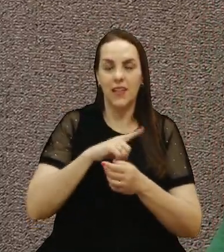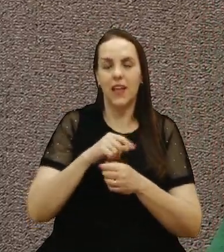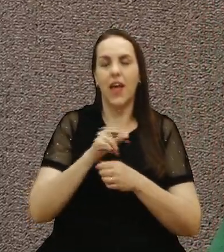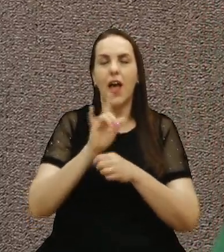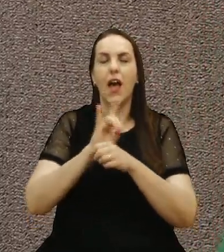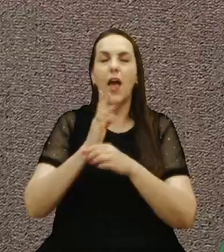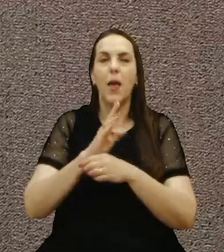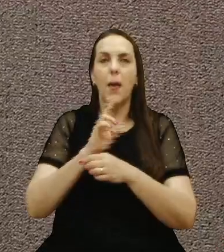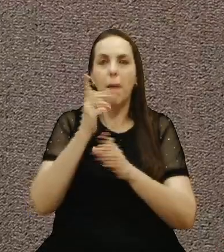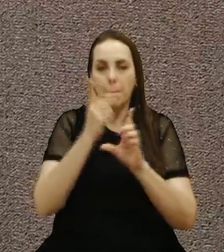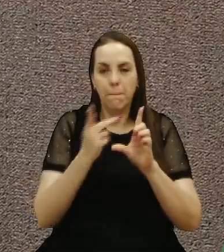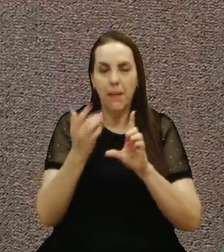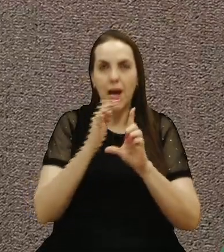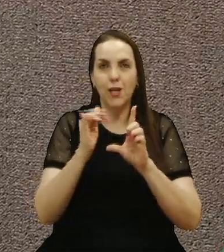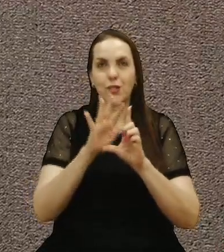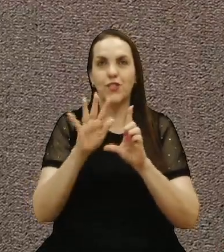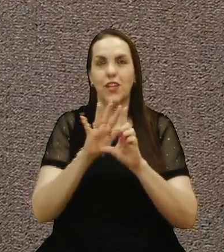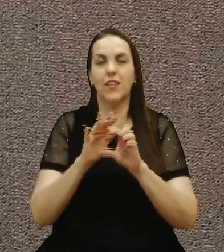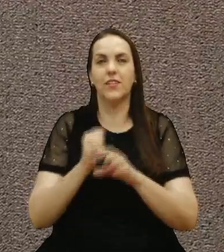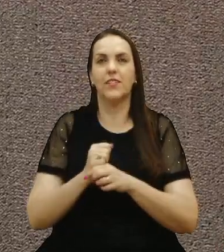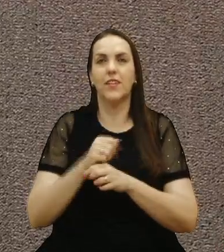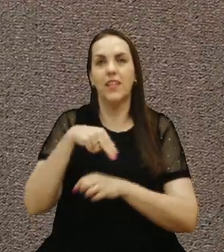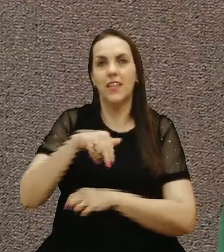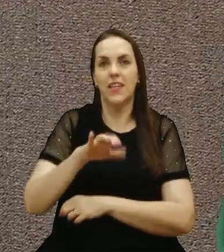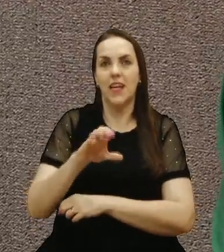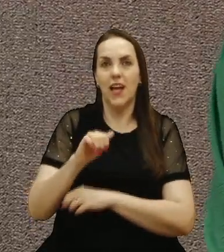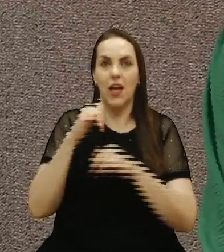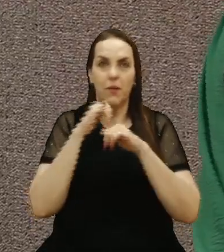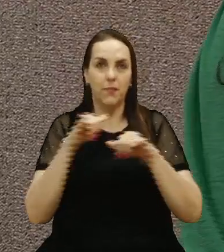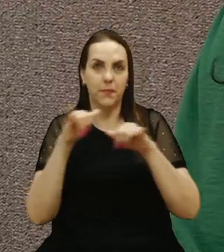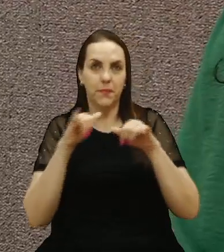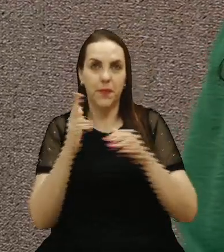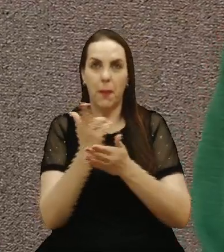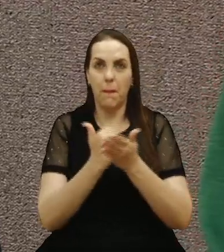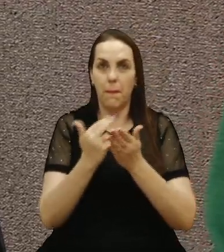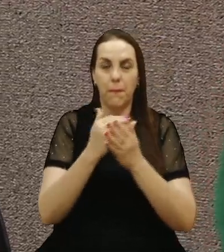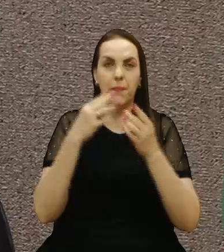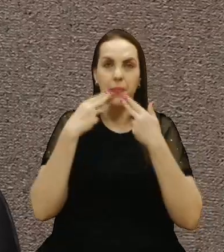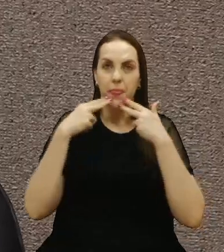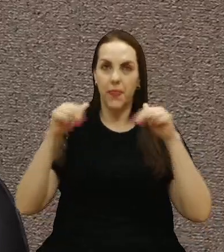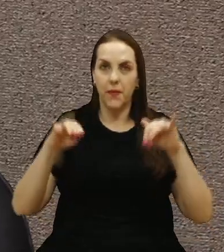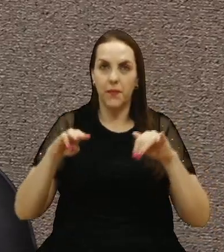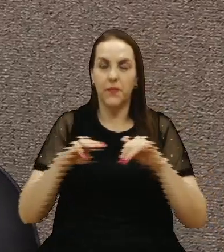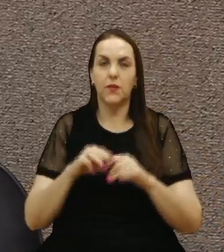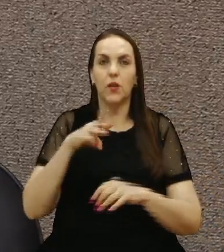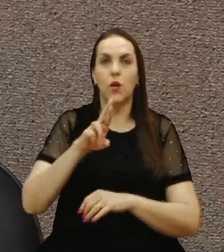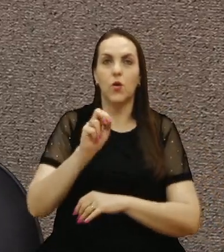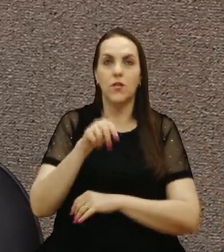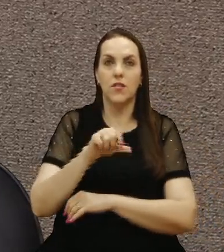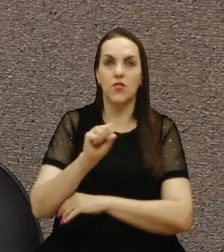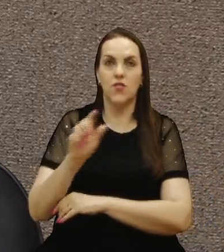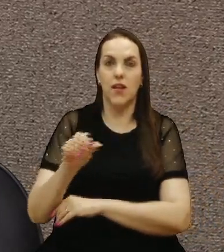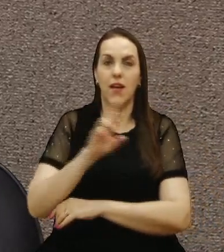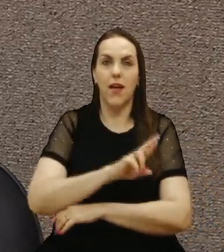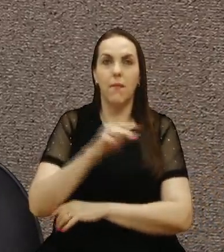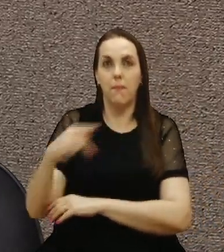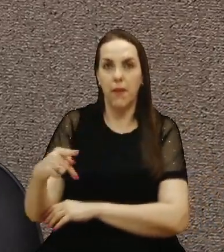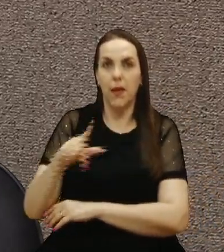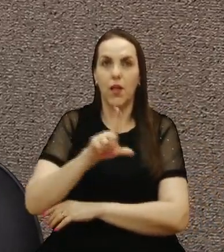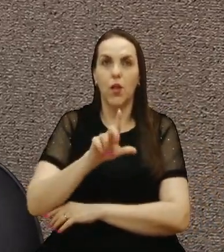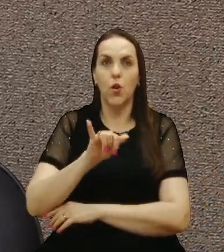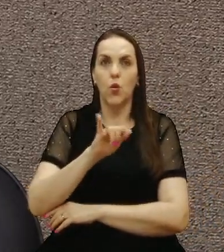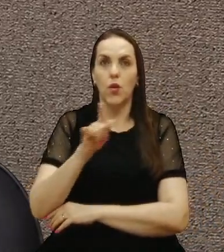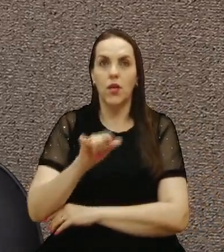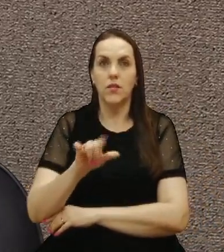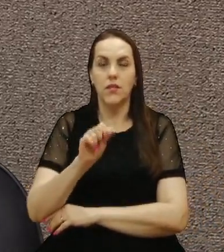imagem, a Nica Ferronato, publicidade, propaganda, marketing e design, a Rosângela Melete em relações públicas, Luiz Carlos Correia